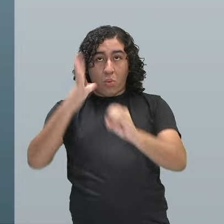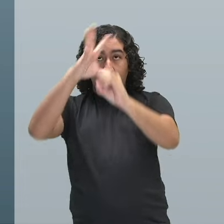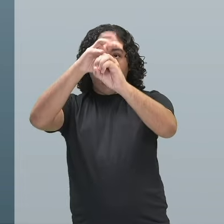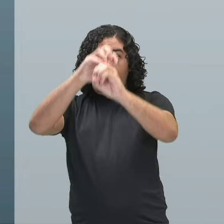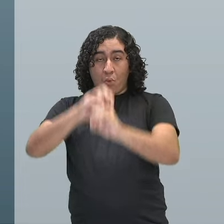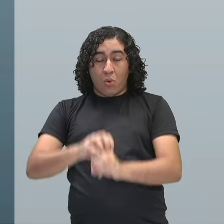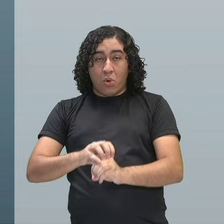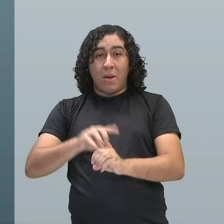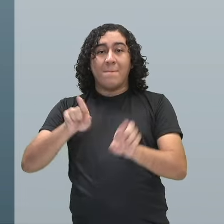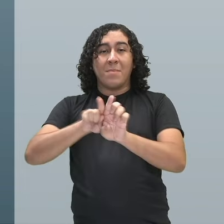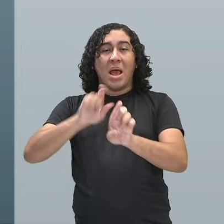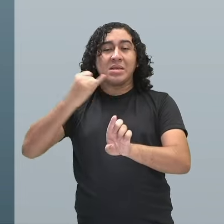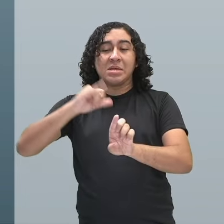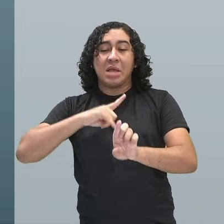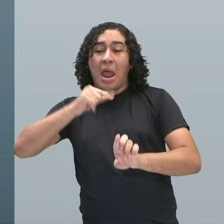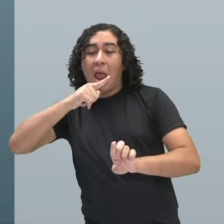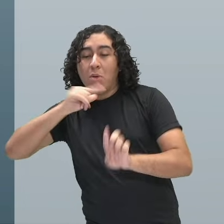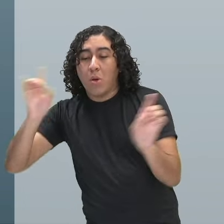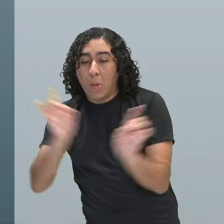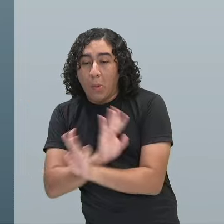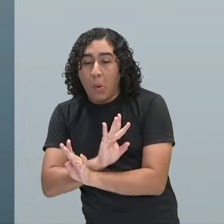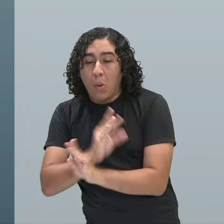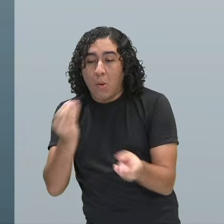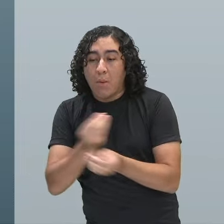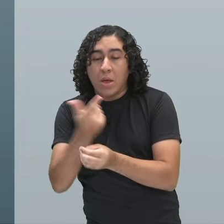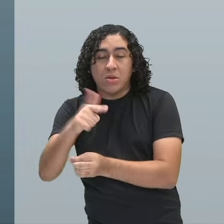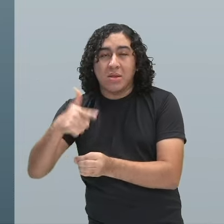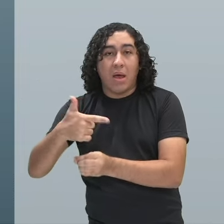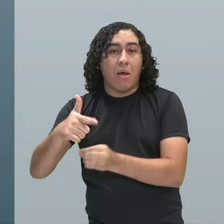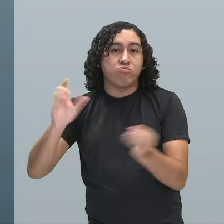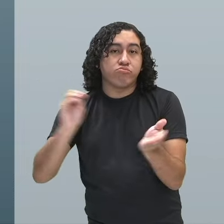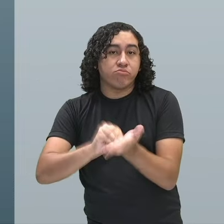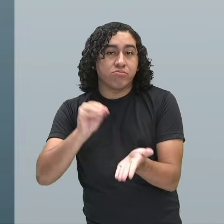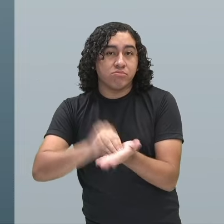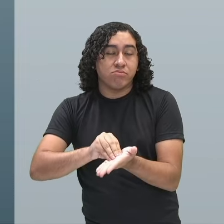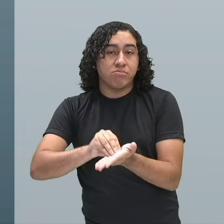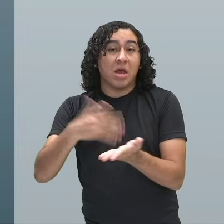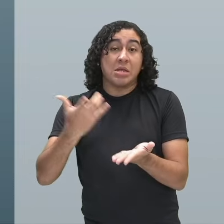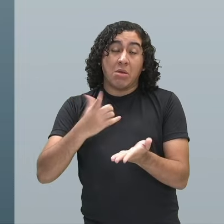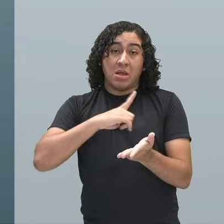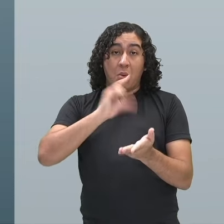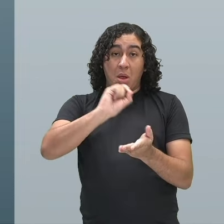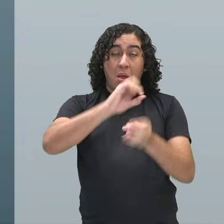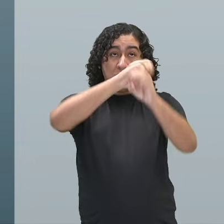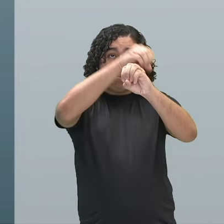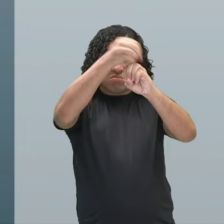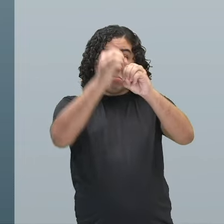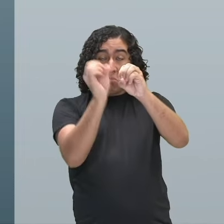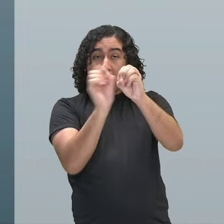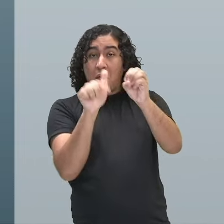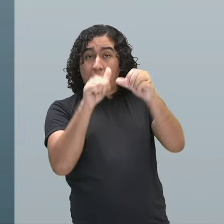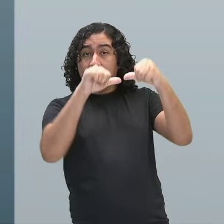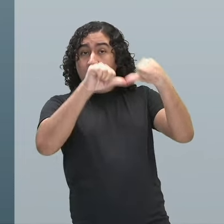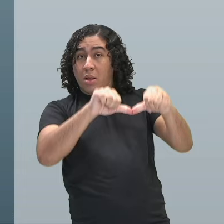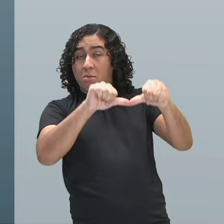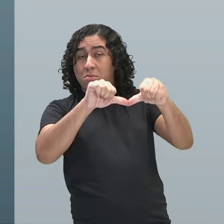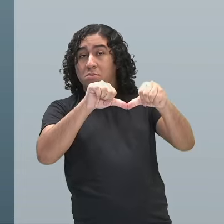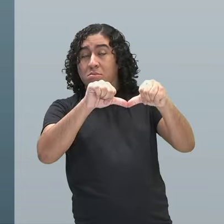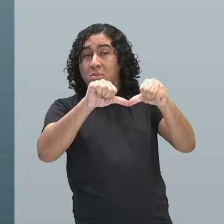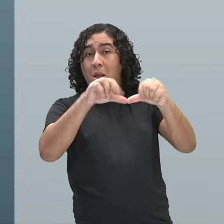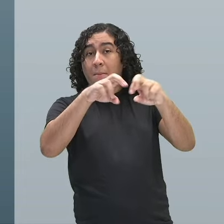água são utilizadas para dissolver o sal, uma parte do sal sobra. É por isso que a gente tem